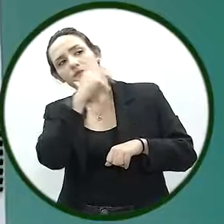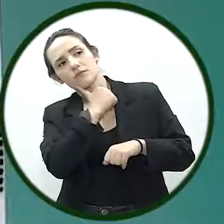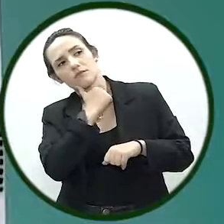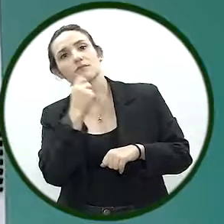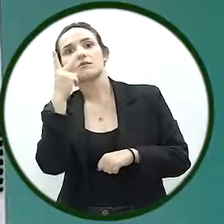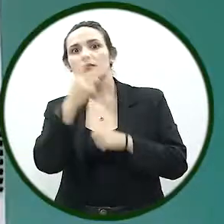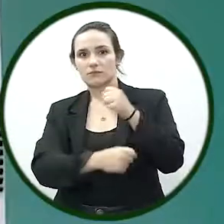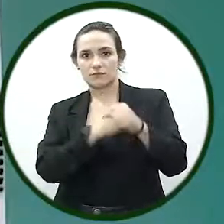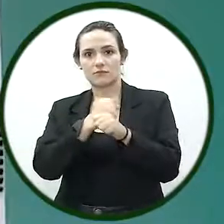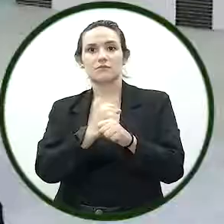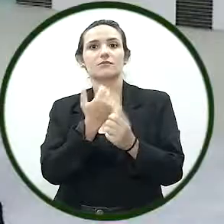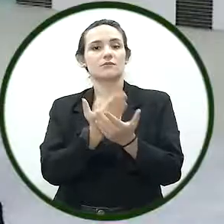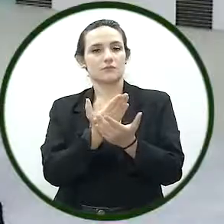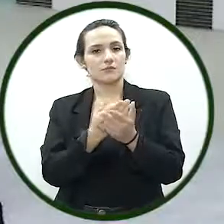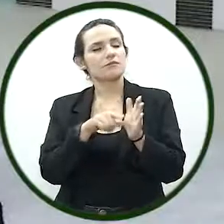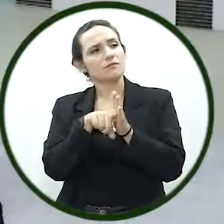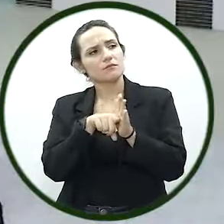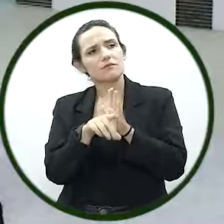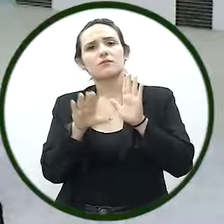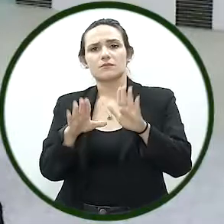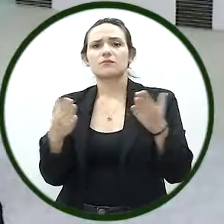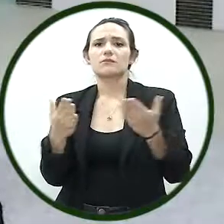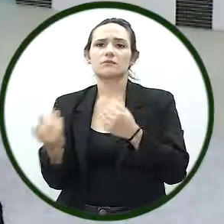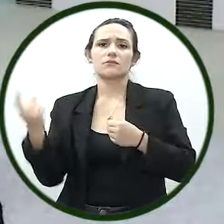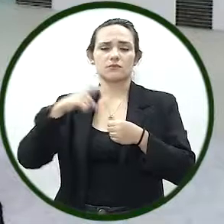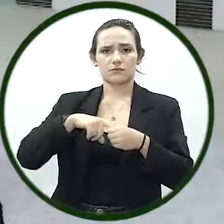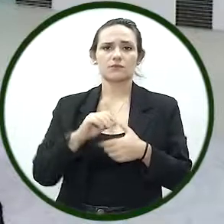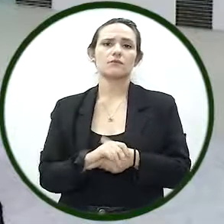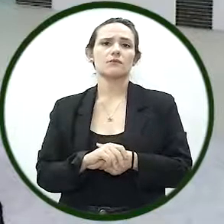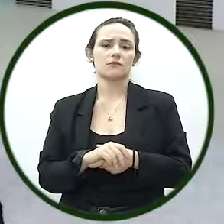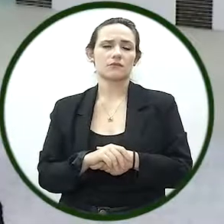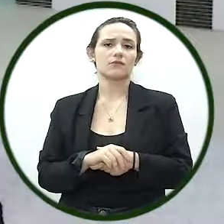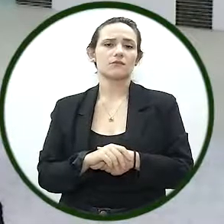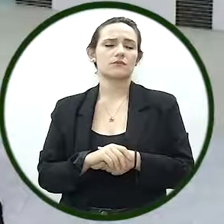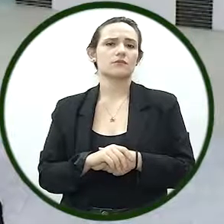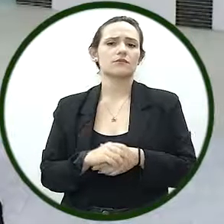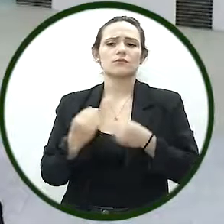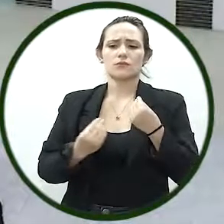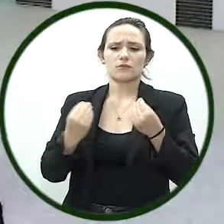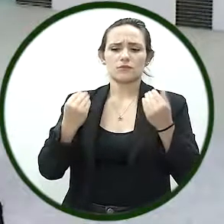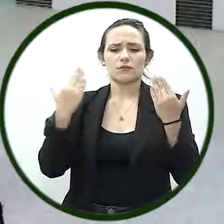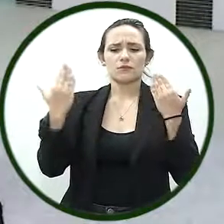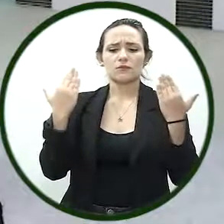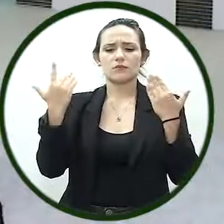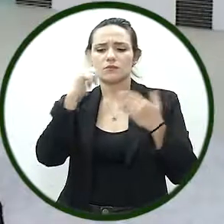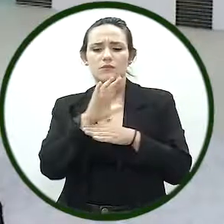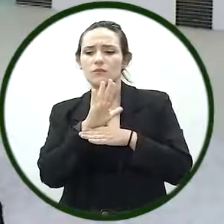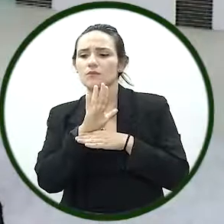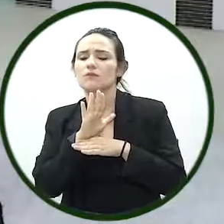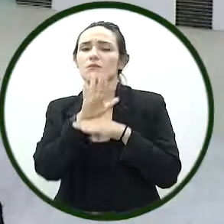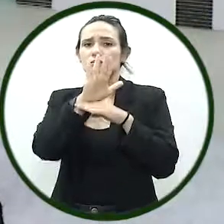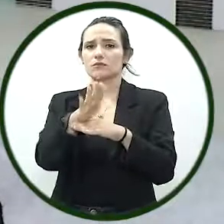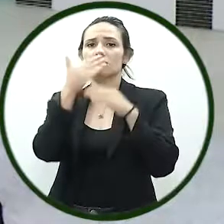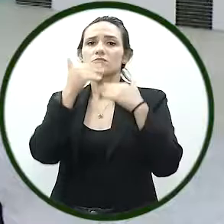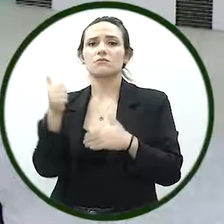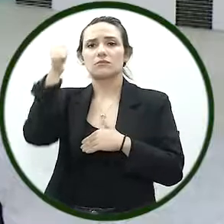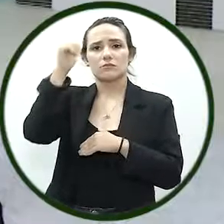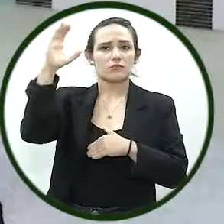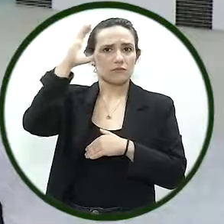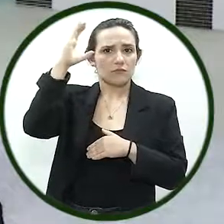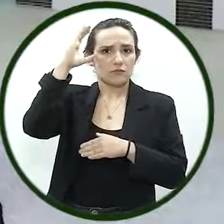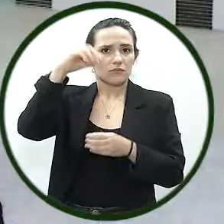anos. 2 anos de pesquisa intensa. Como que a psicologia, voltando à pergunta, pode se relacionar com a